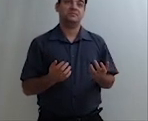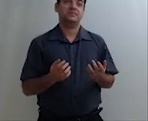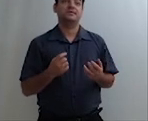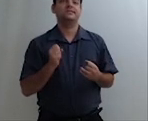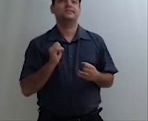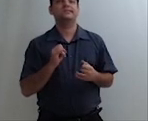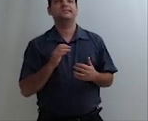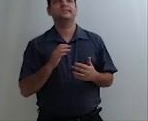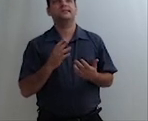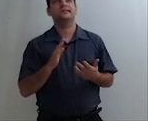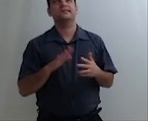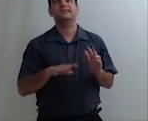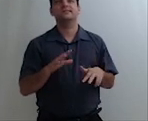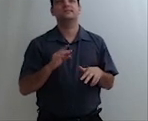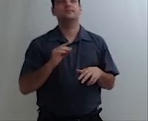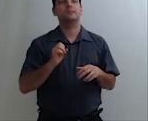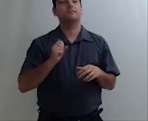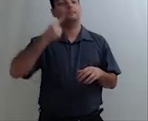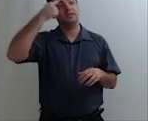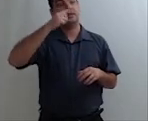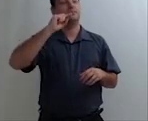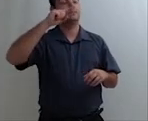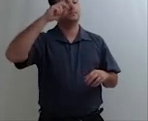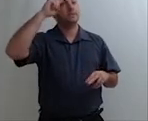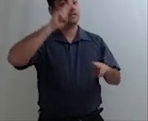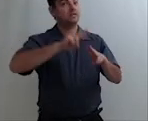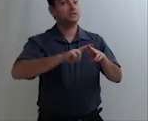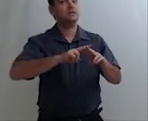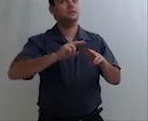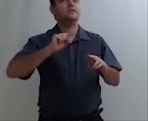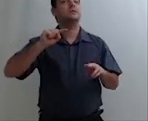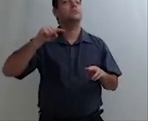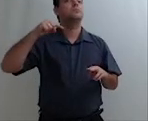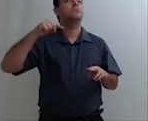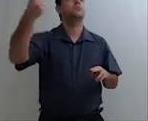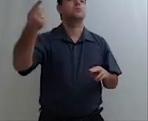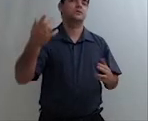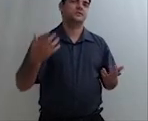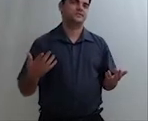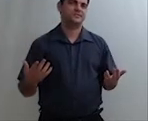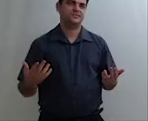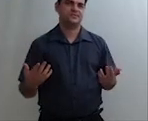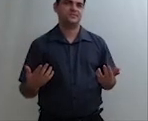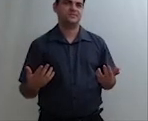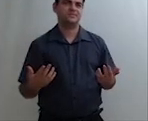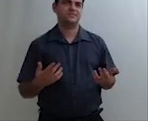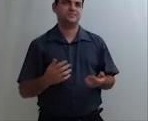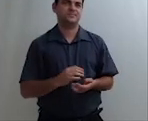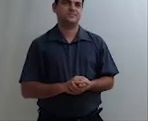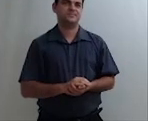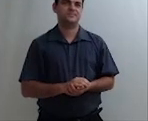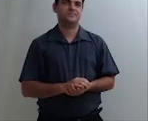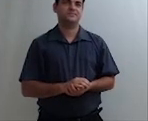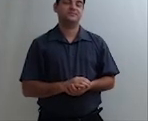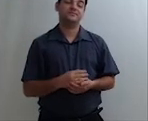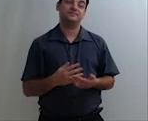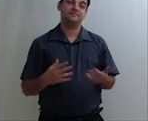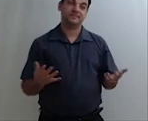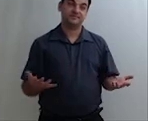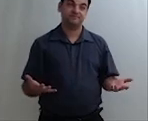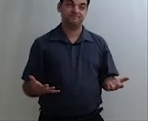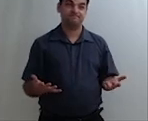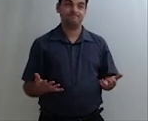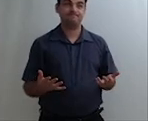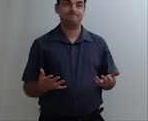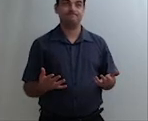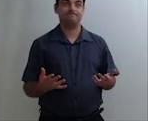permitir a condenação sem corroboração por prova independente e idônea assim e